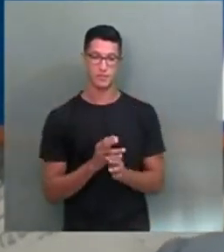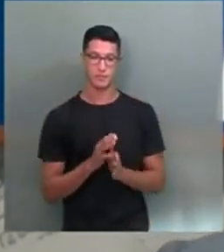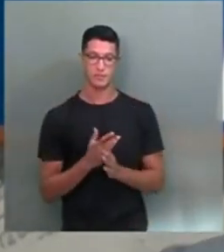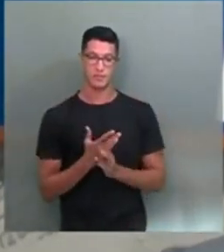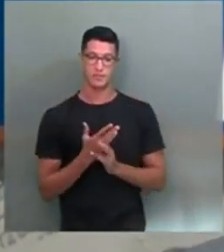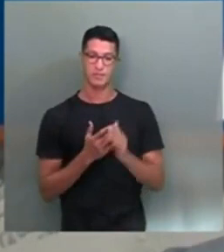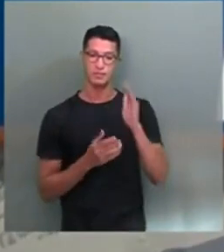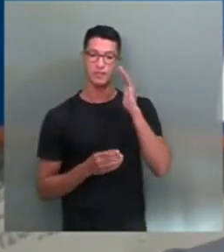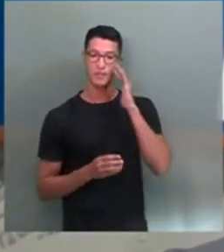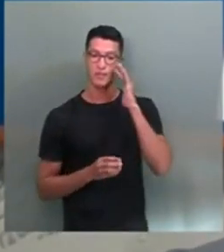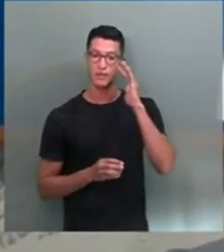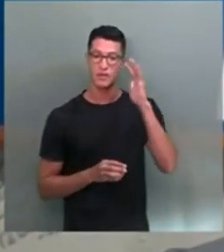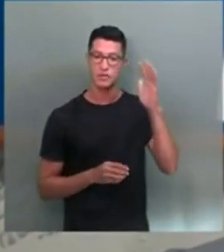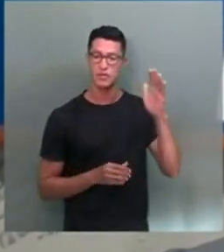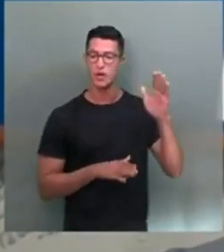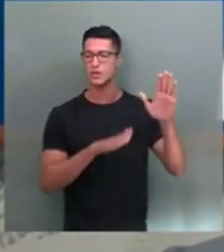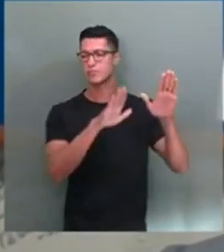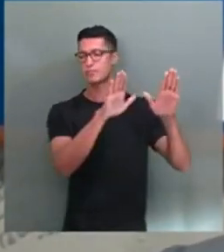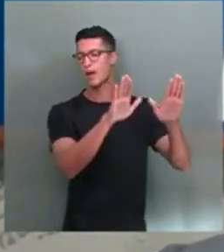Esse sonho ficou adormecido.